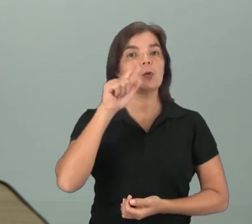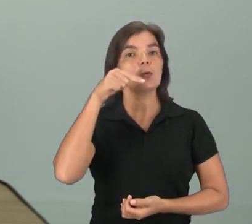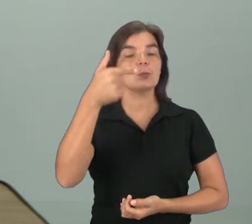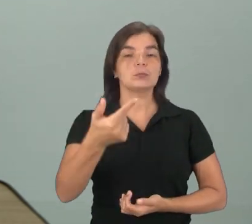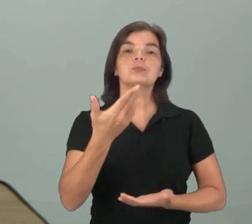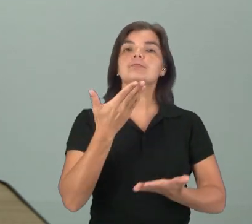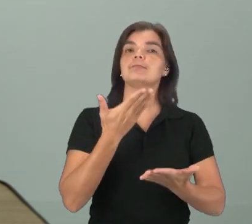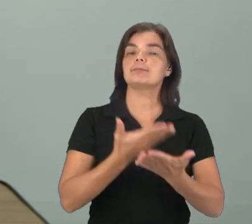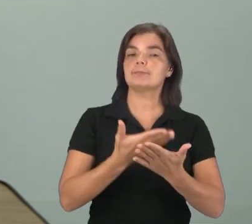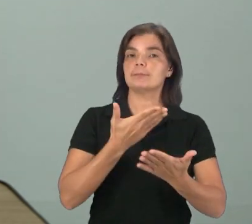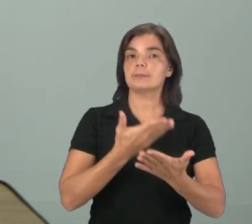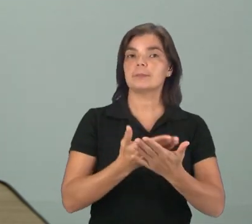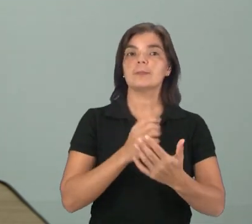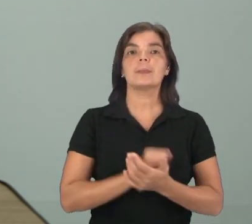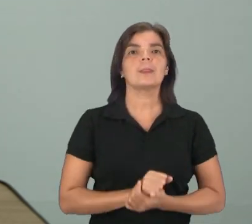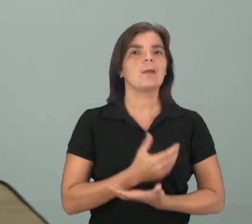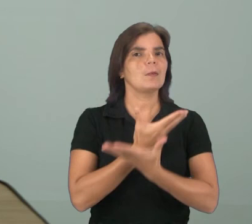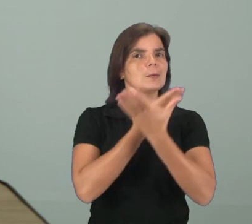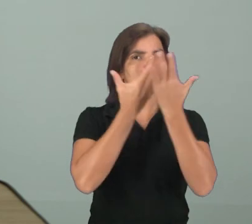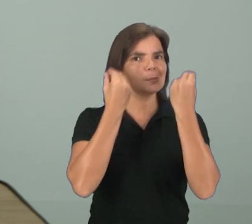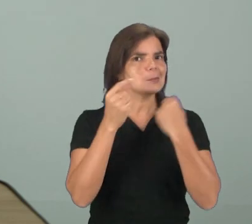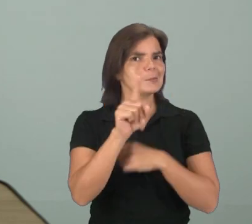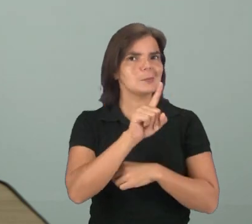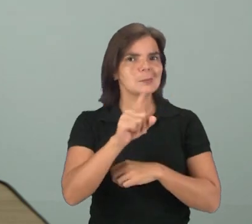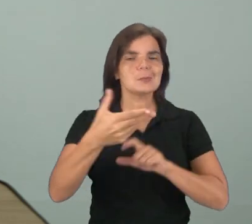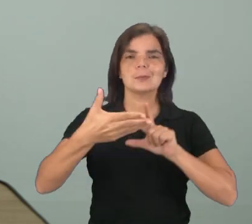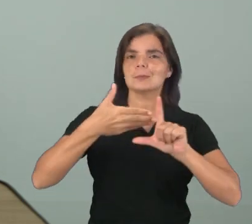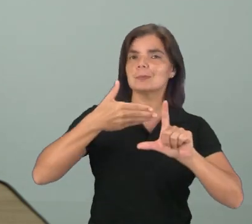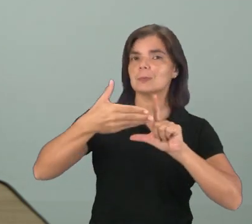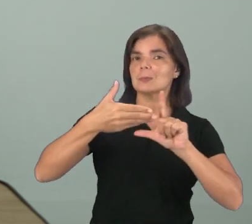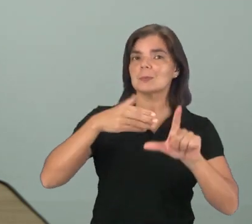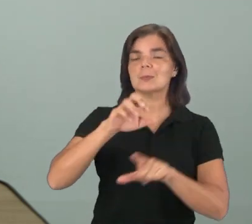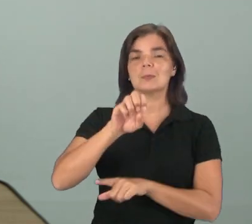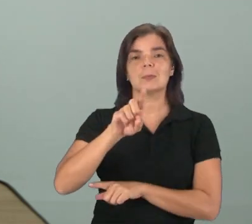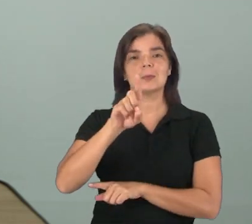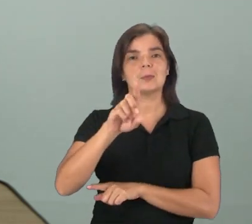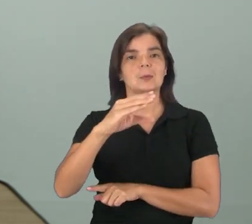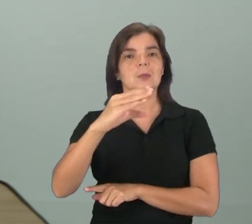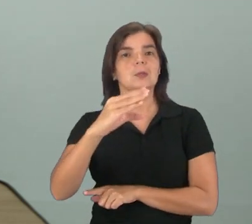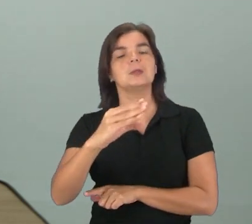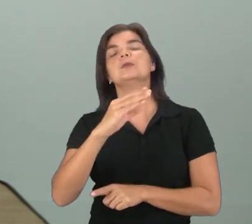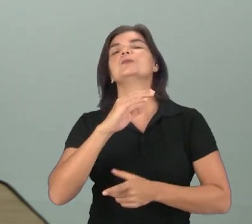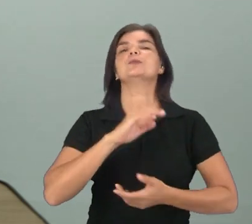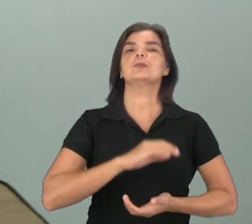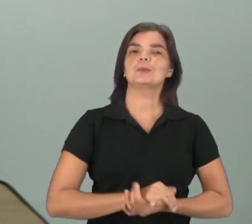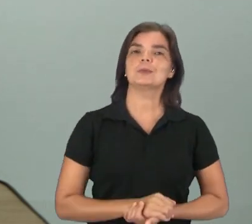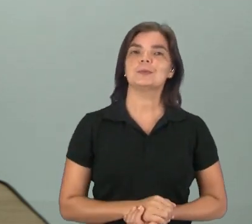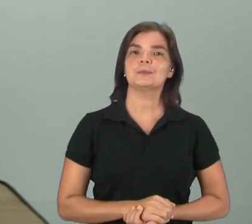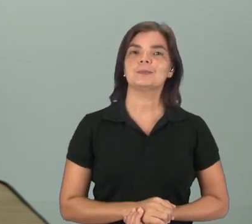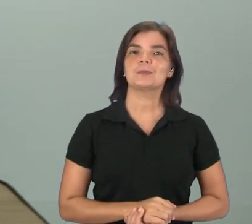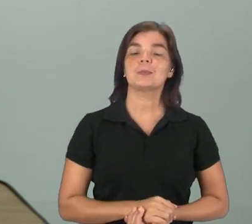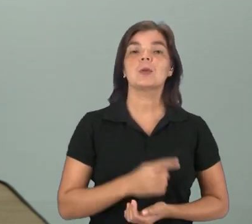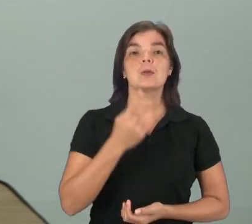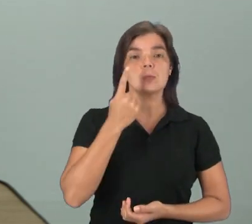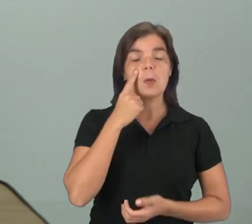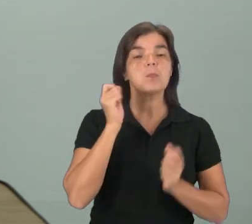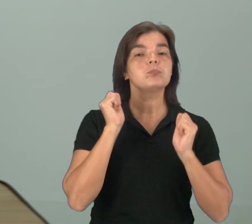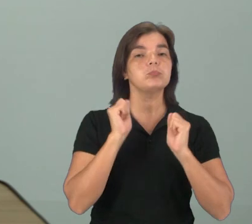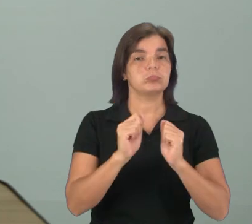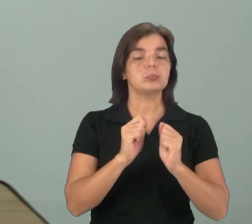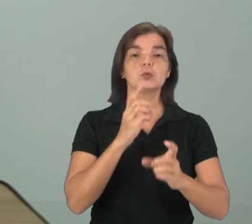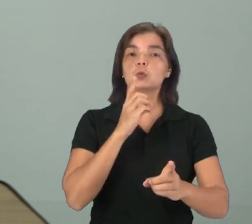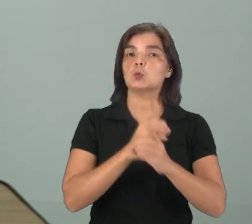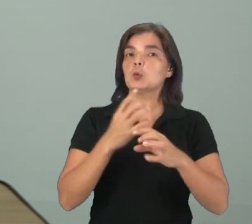numa próxima aula. E não esqueça de acessar a nossa plataforma Eduque. Nela você